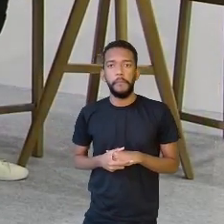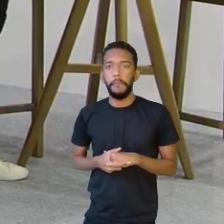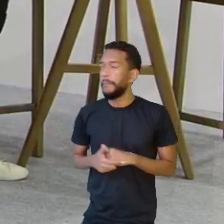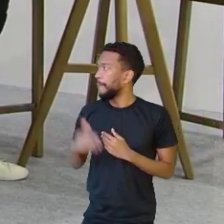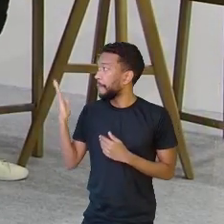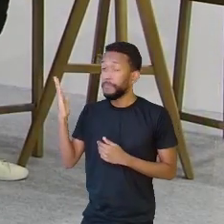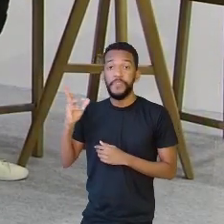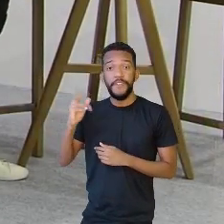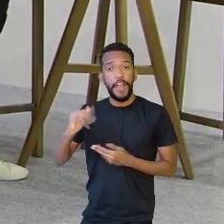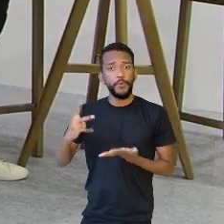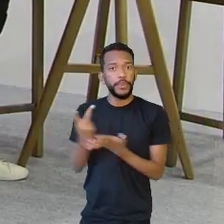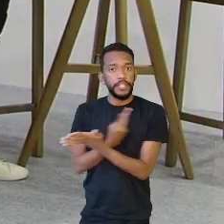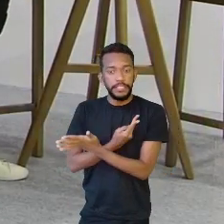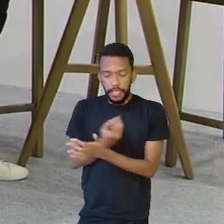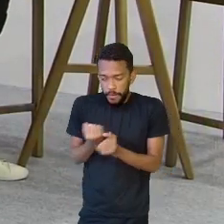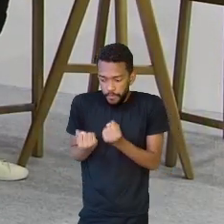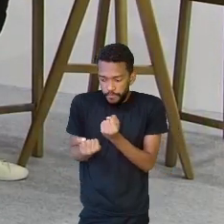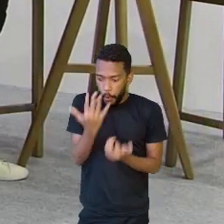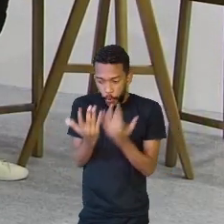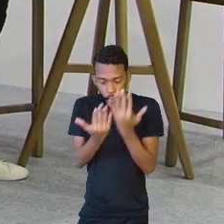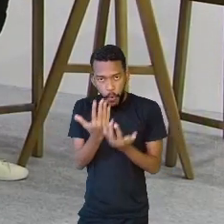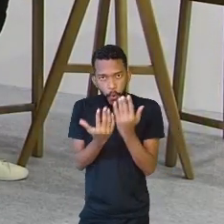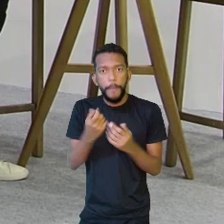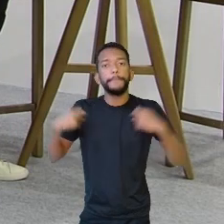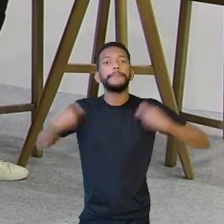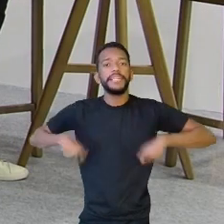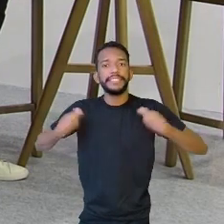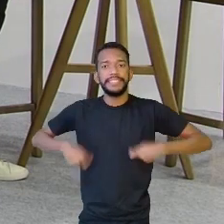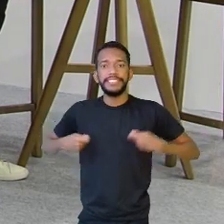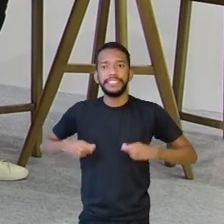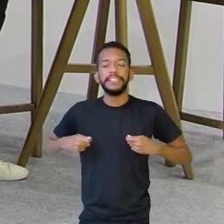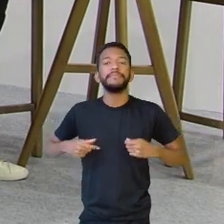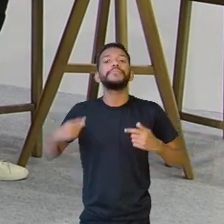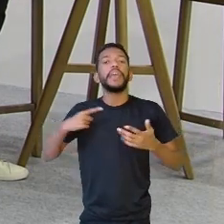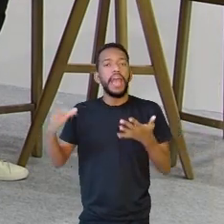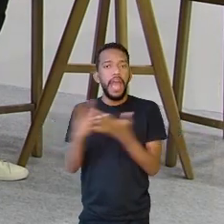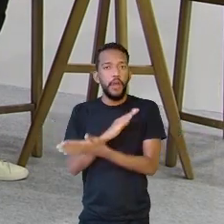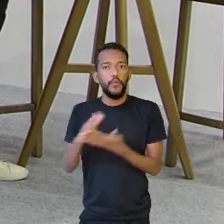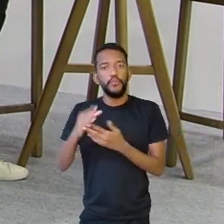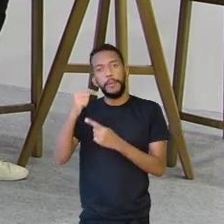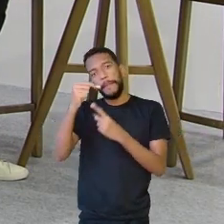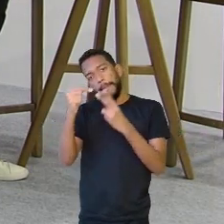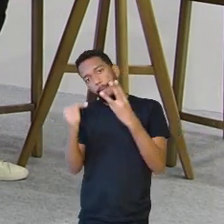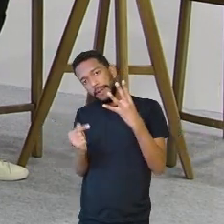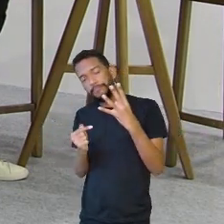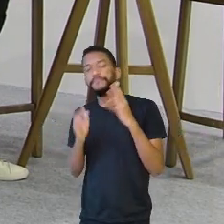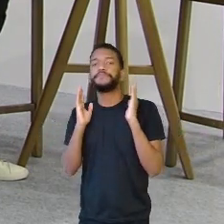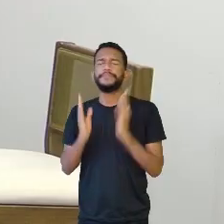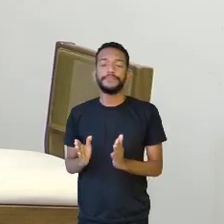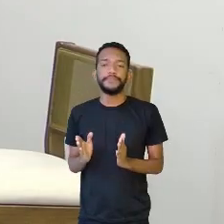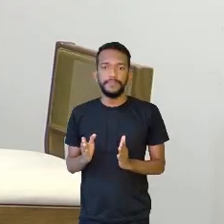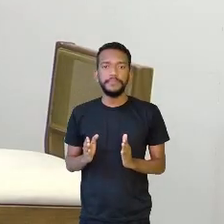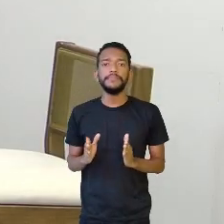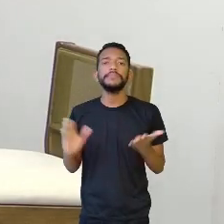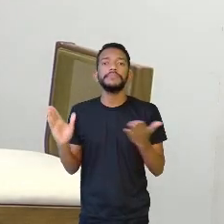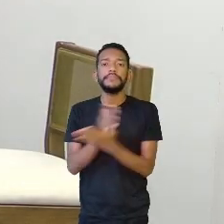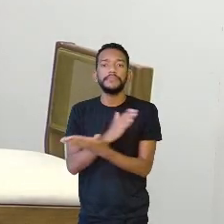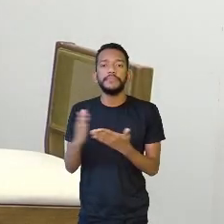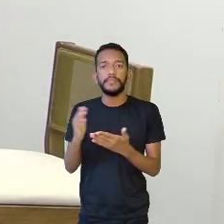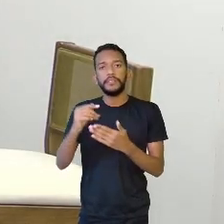combustão acontecer, nós precisamos de alguns elementos,